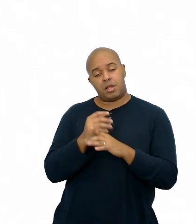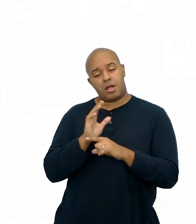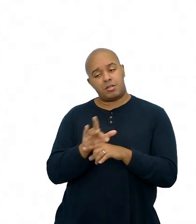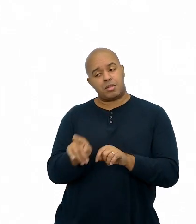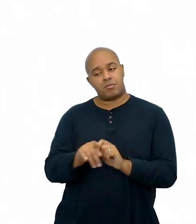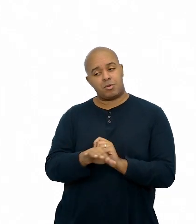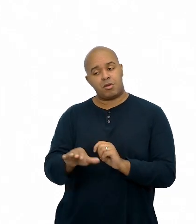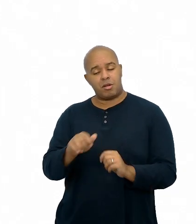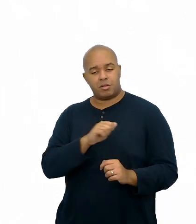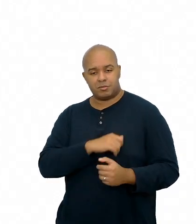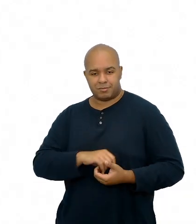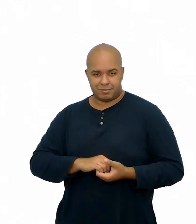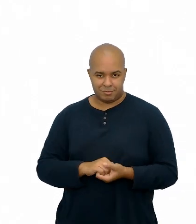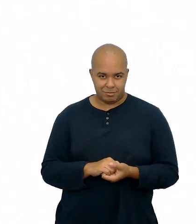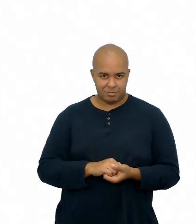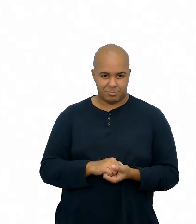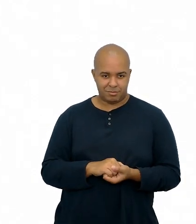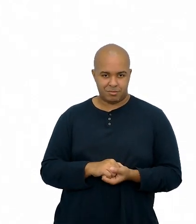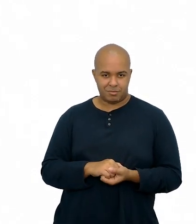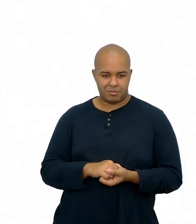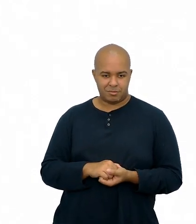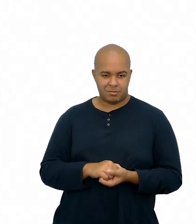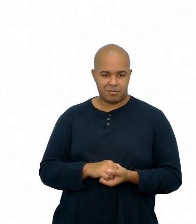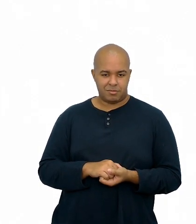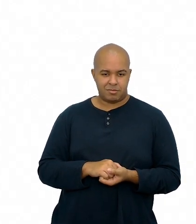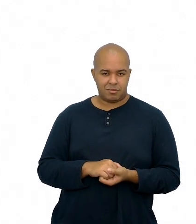proporcionando isso às nossas turmas.